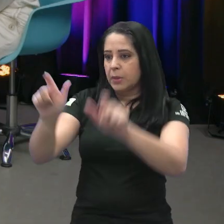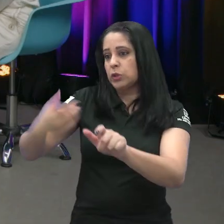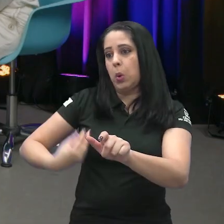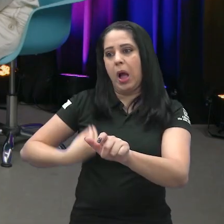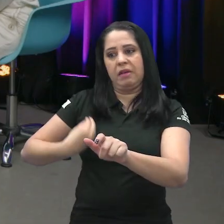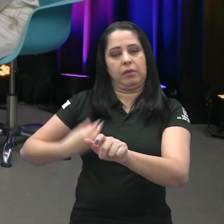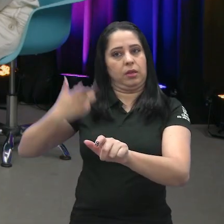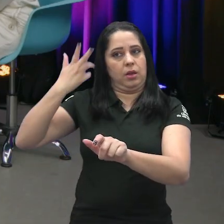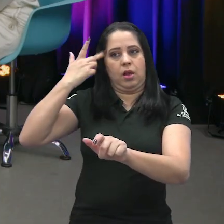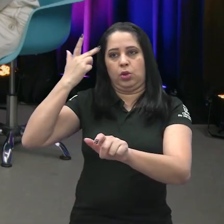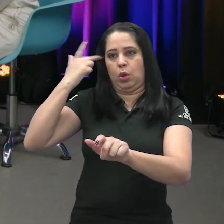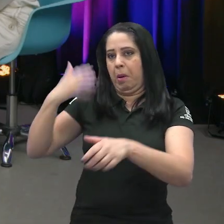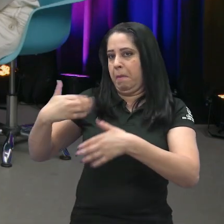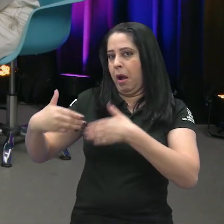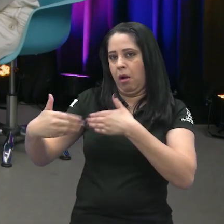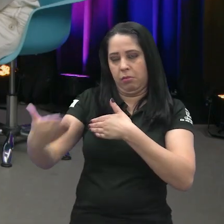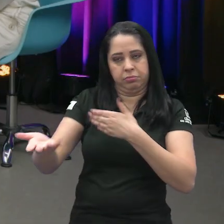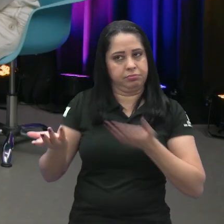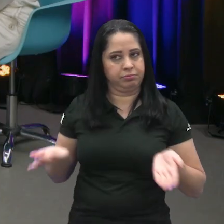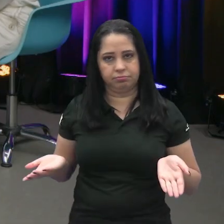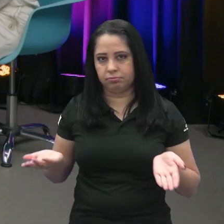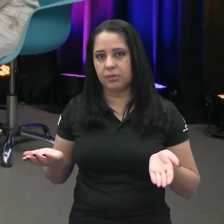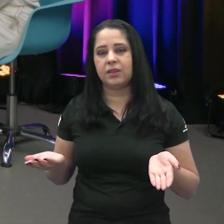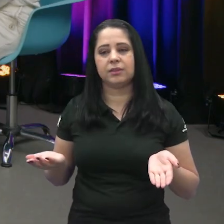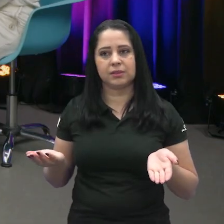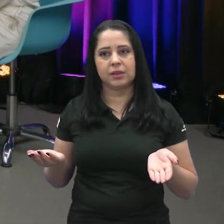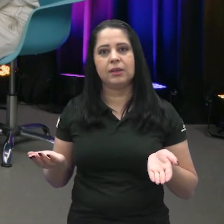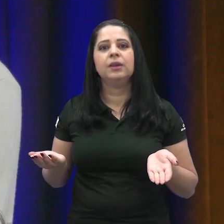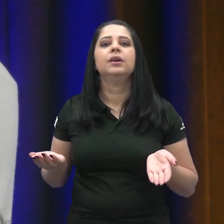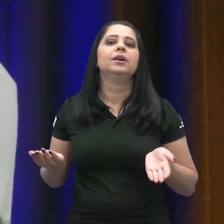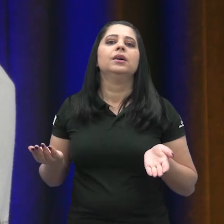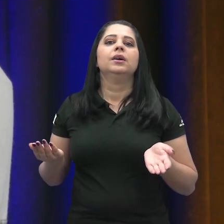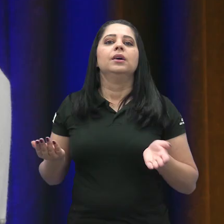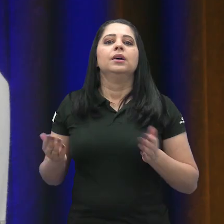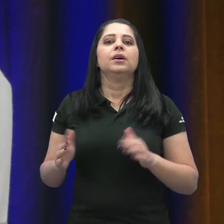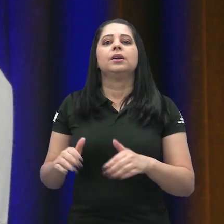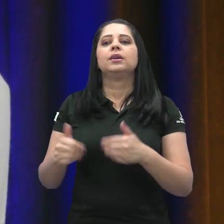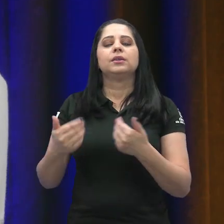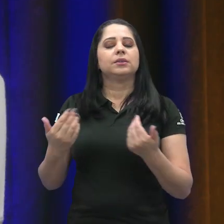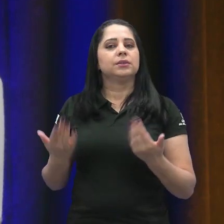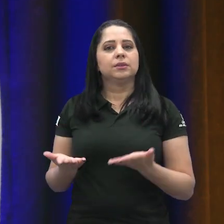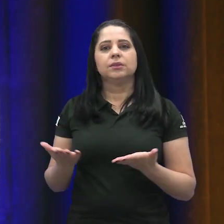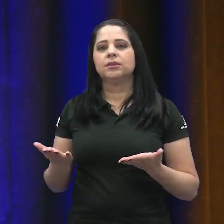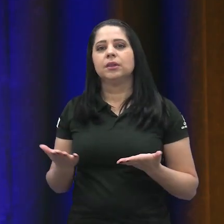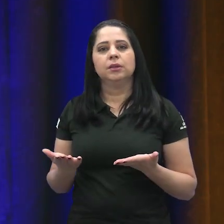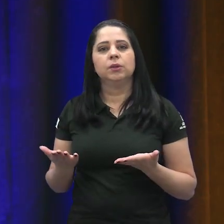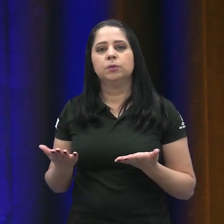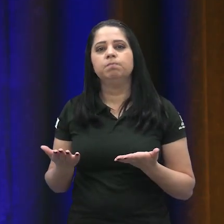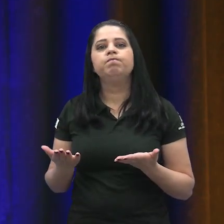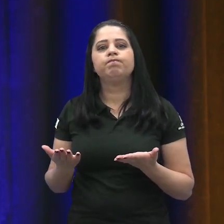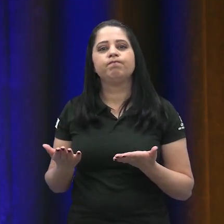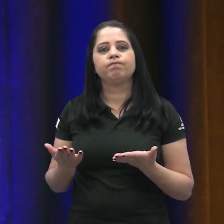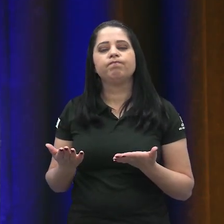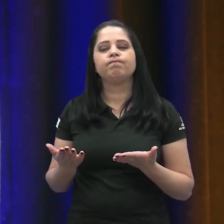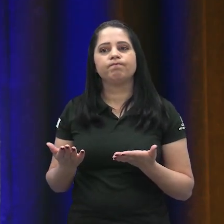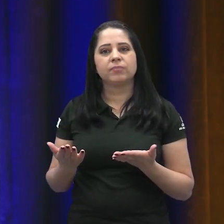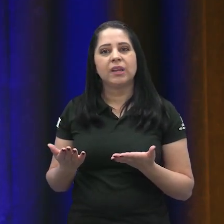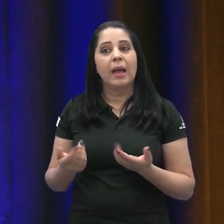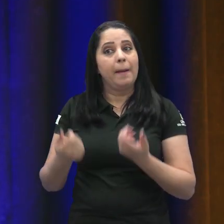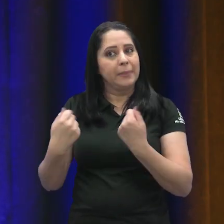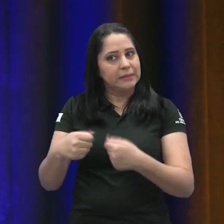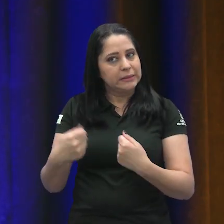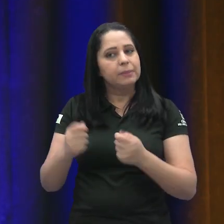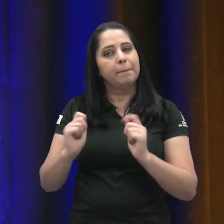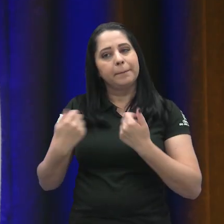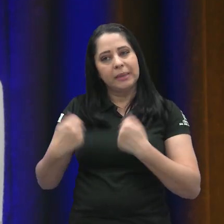suas rotinas, né? Da mesma forma que o Zé Luiz chegou nesse lugar onde ele encontrou algo que funciona para ele, tudo é